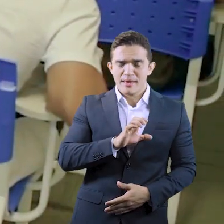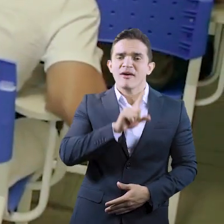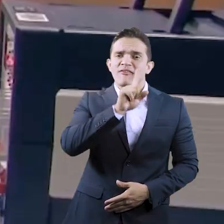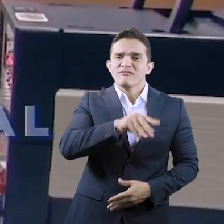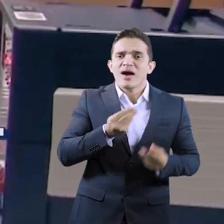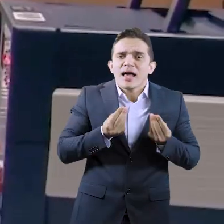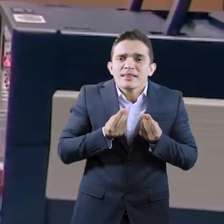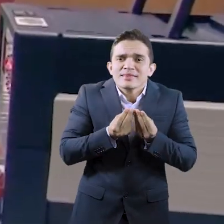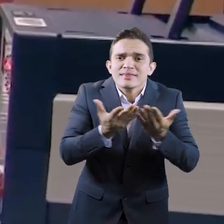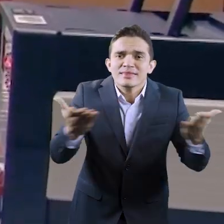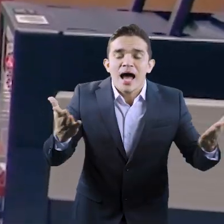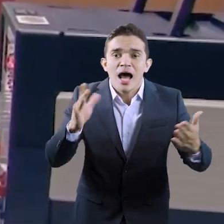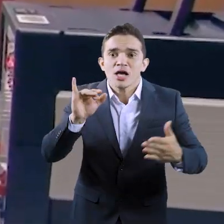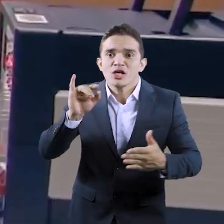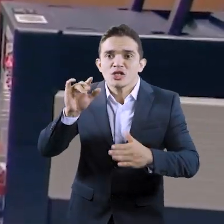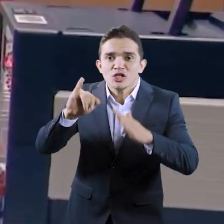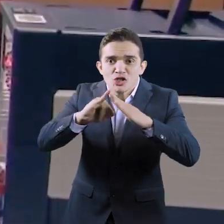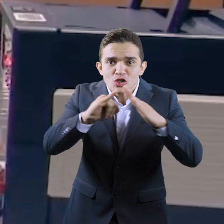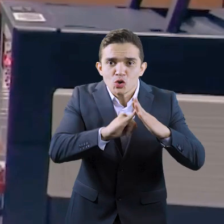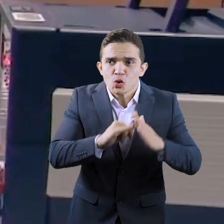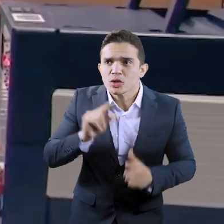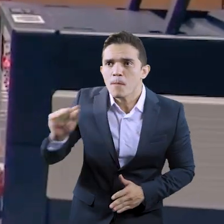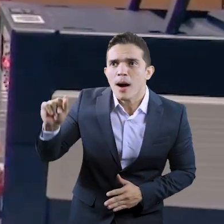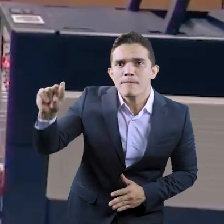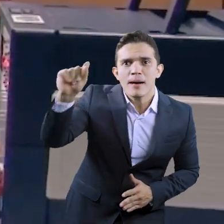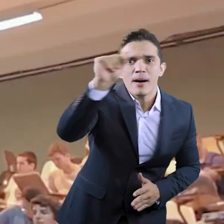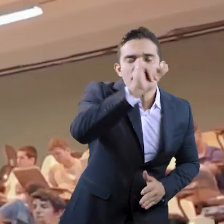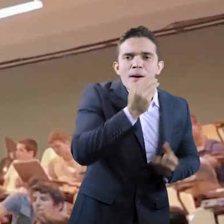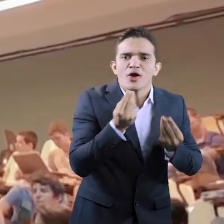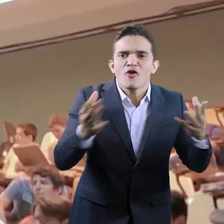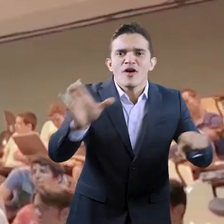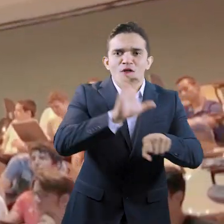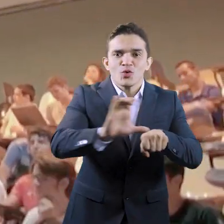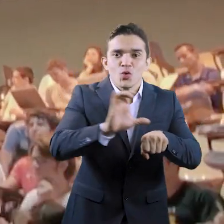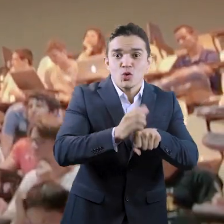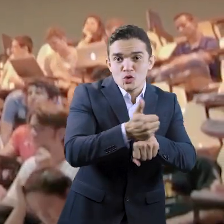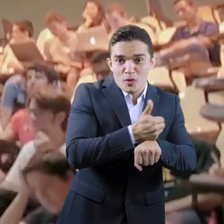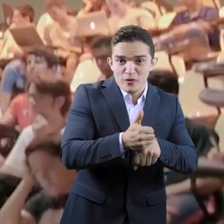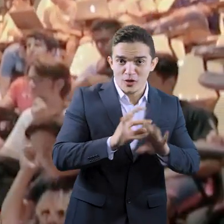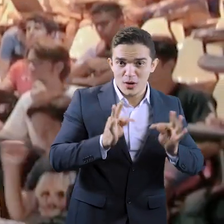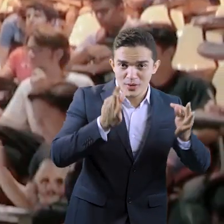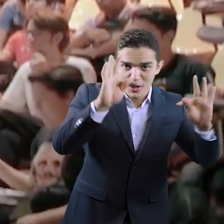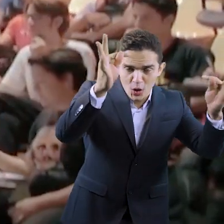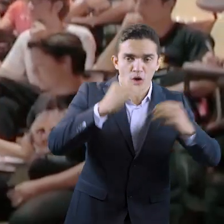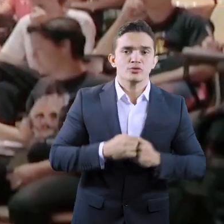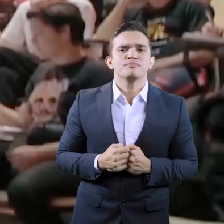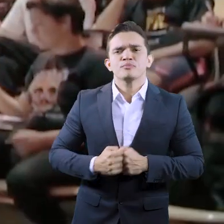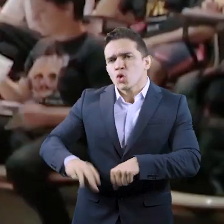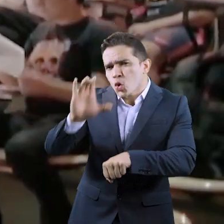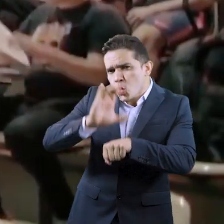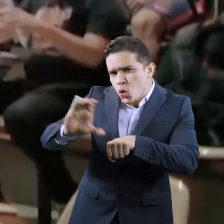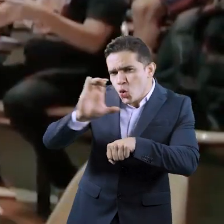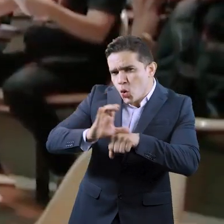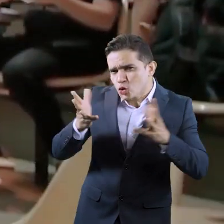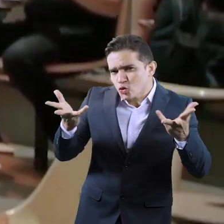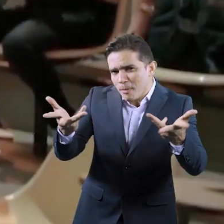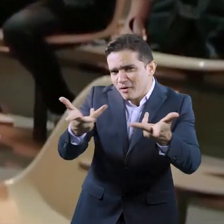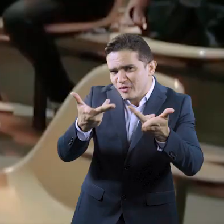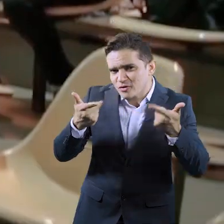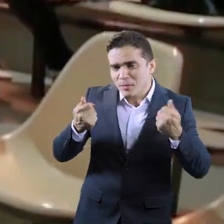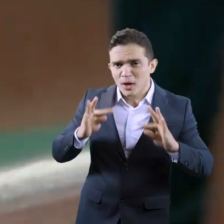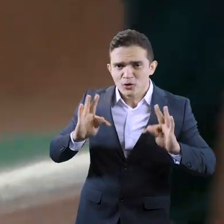que ofertam educação profissional e tecnológica. O curso de aperfeiçoamento tecnológico